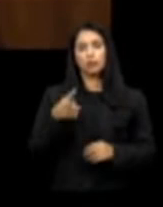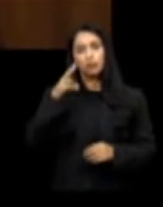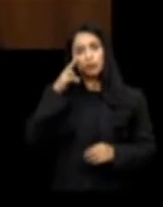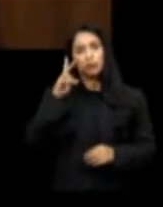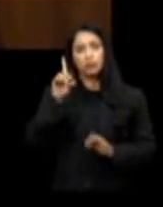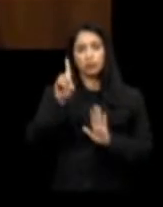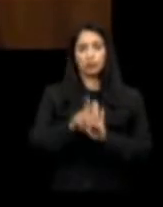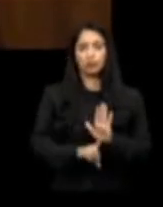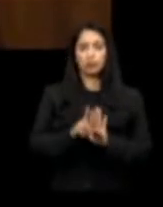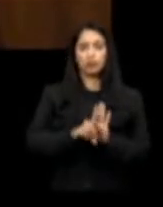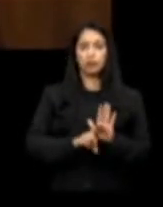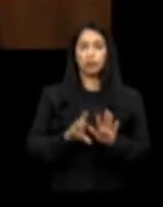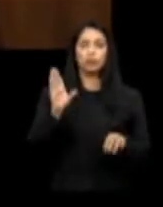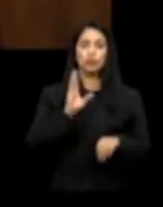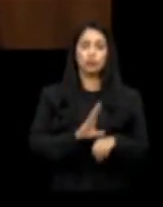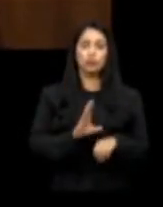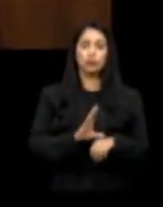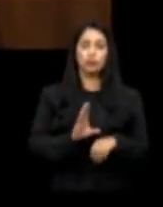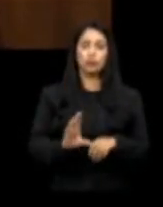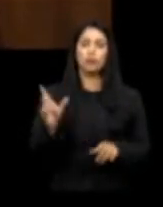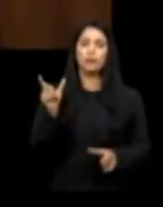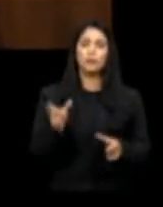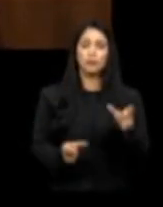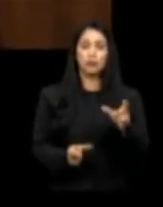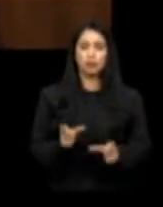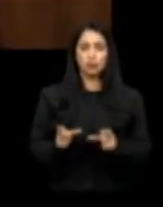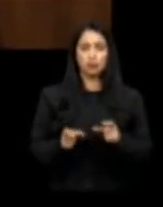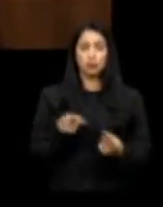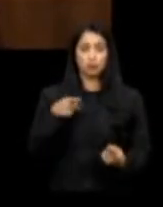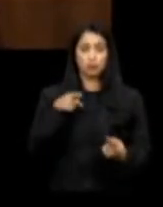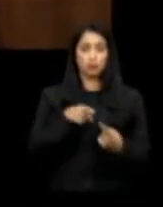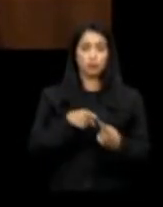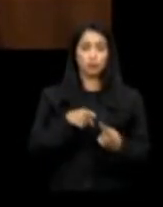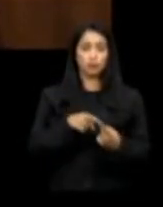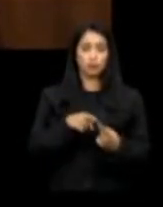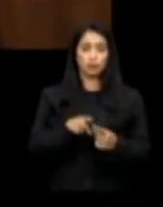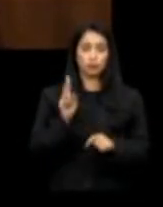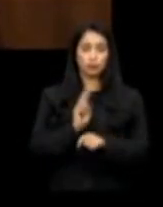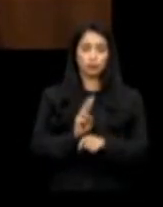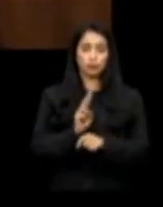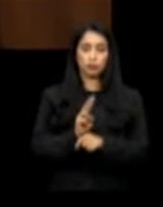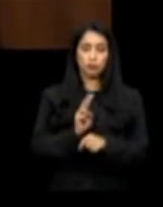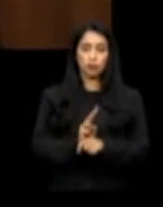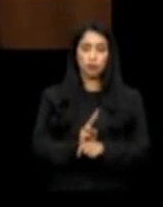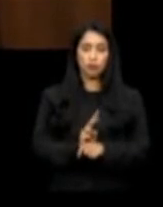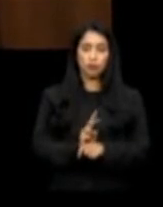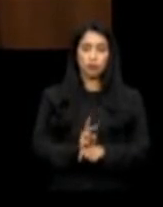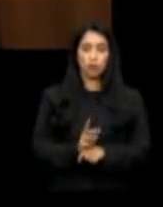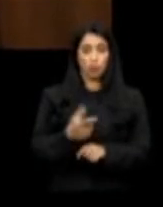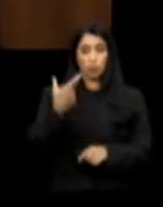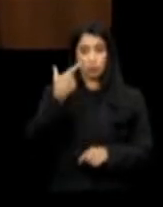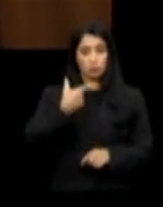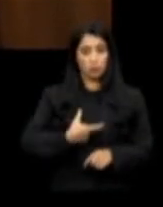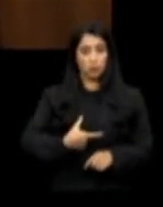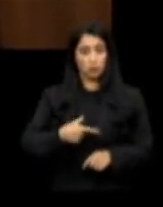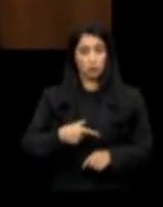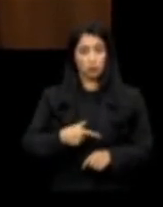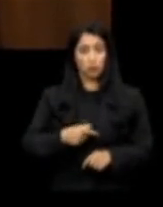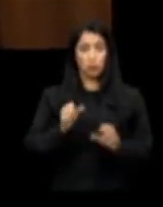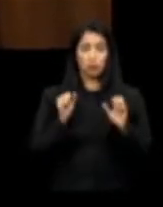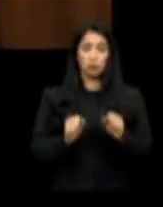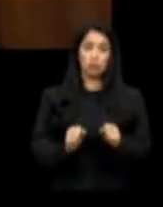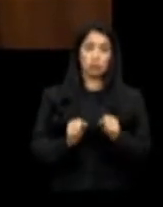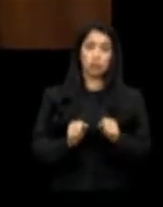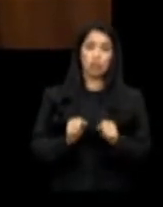de personalidade, que teria como objeto de proteção o poder do indivíduo de decidir sobre a divulgação e